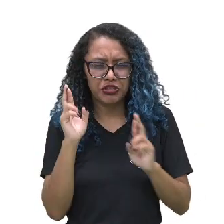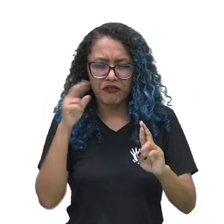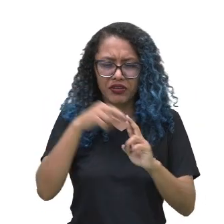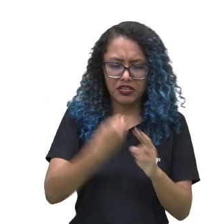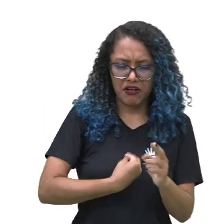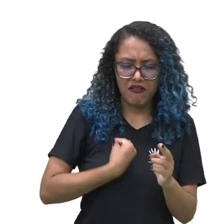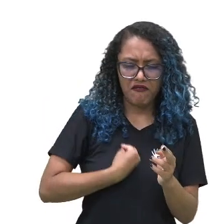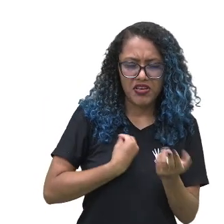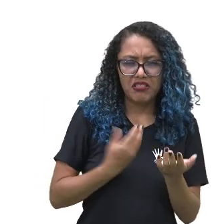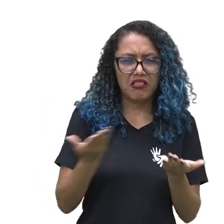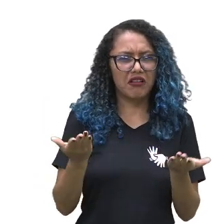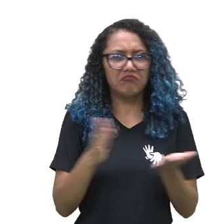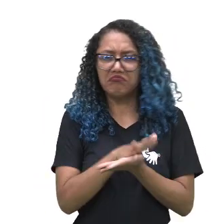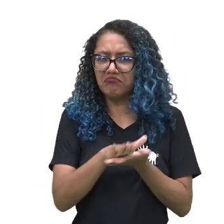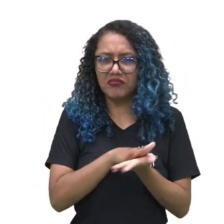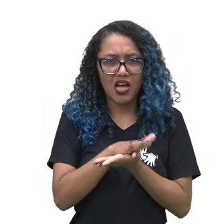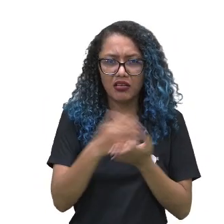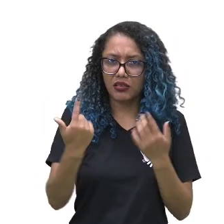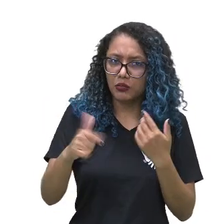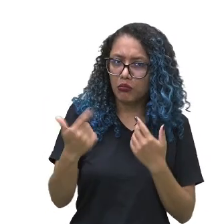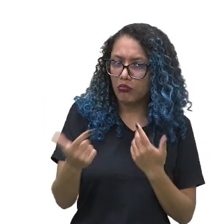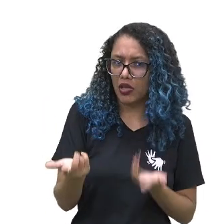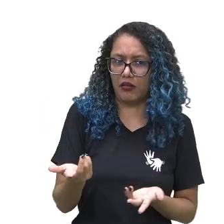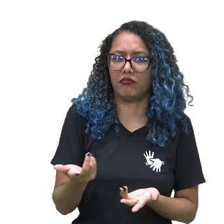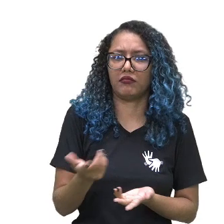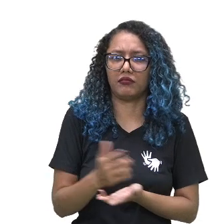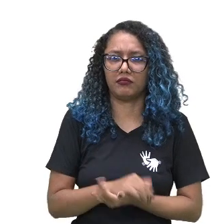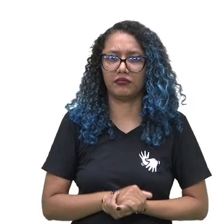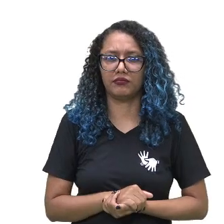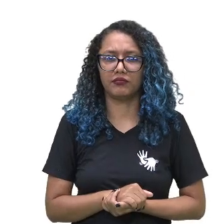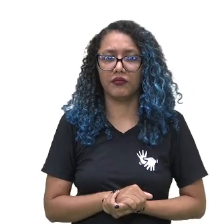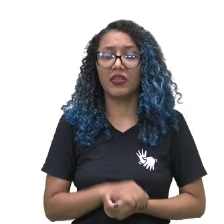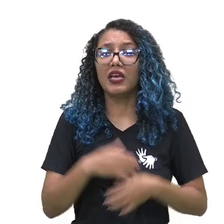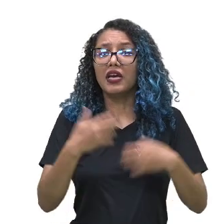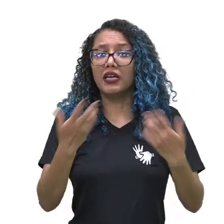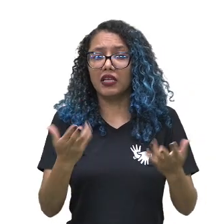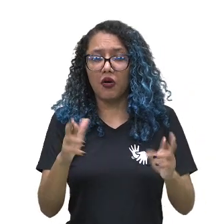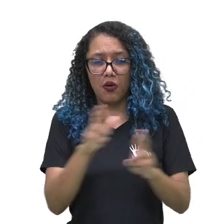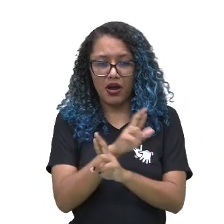o status quo, mantendo as relações de poder